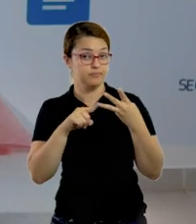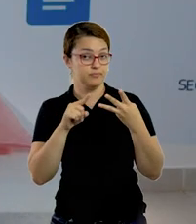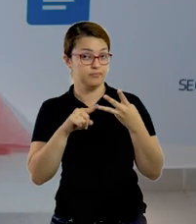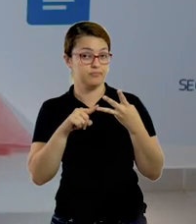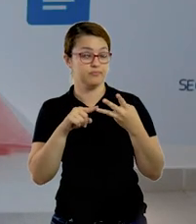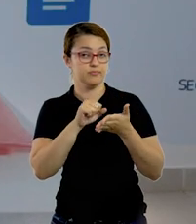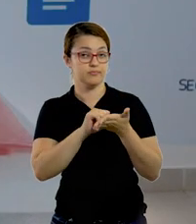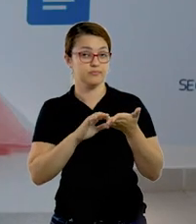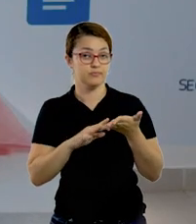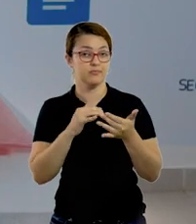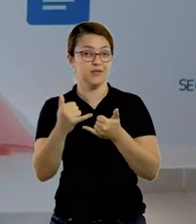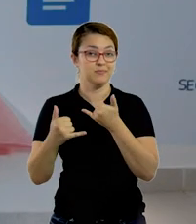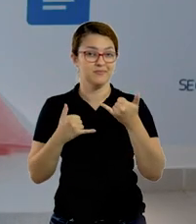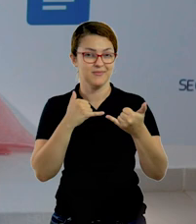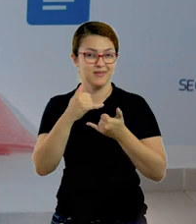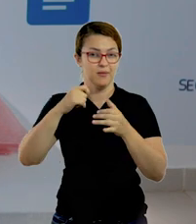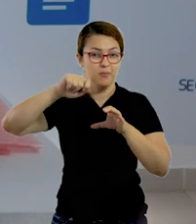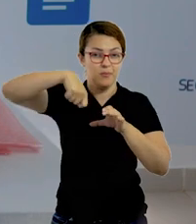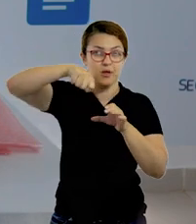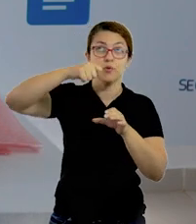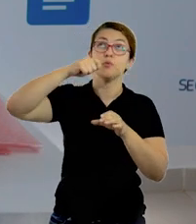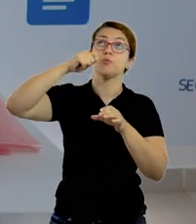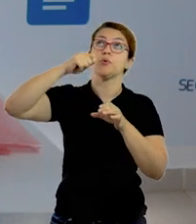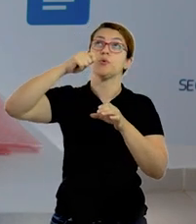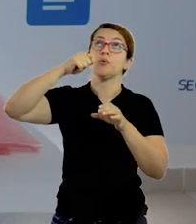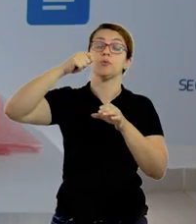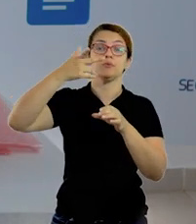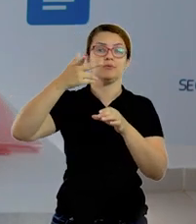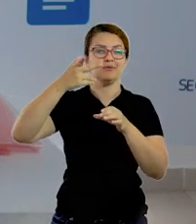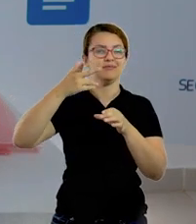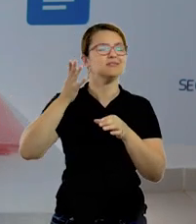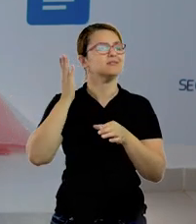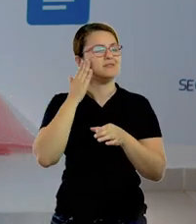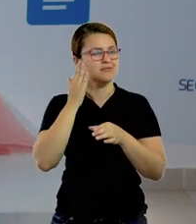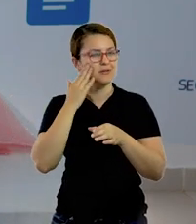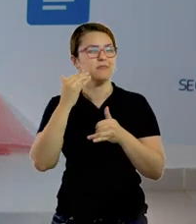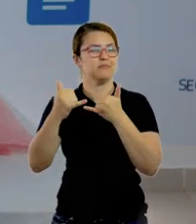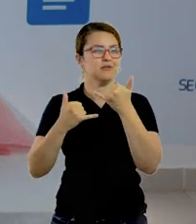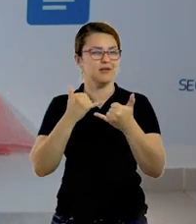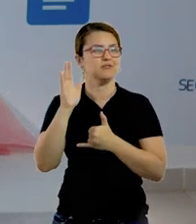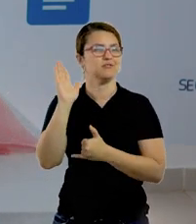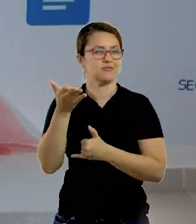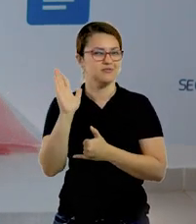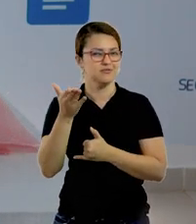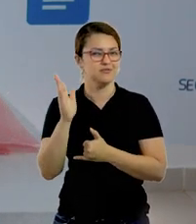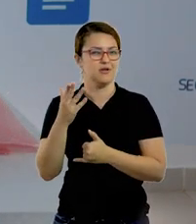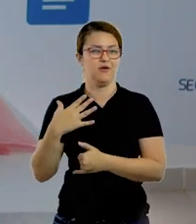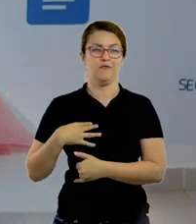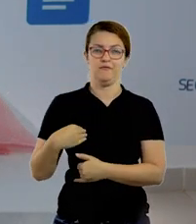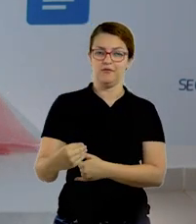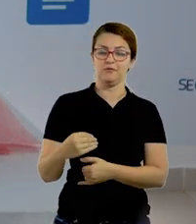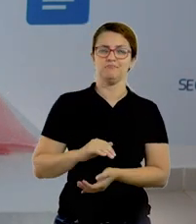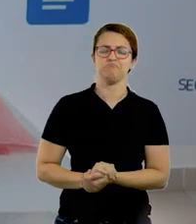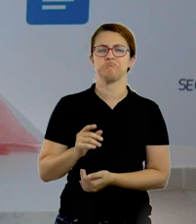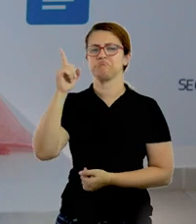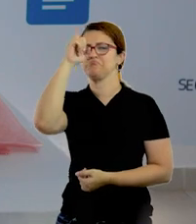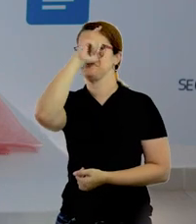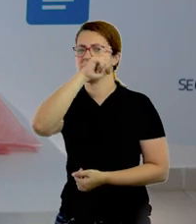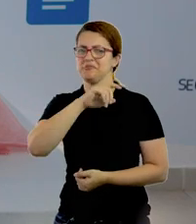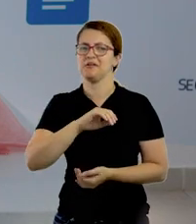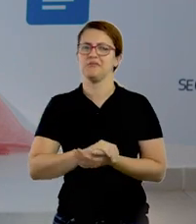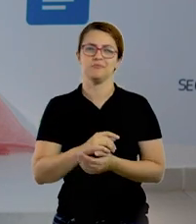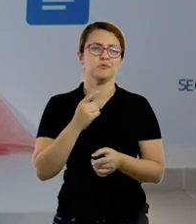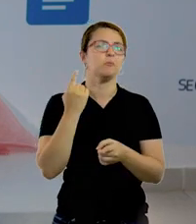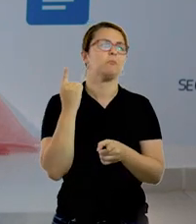A terceira sugestão de hoje é brincar de bolinha de sabão. Eu tenho certeza que vocês já brincaram em casa com seus filhos, mas às vezes a